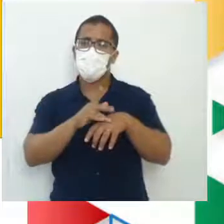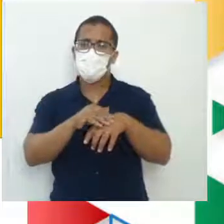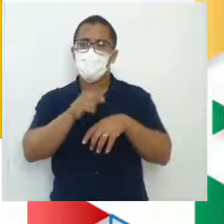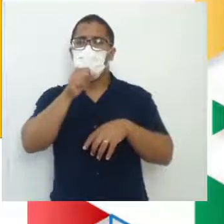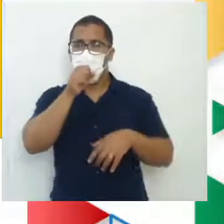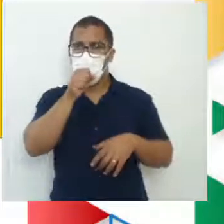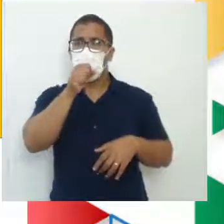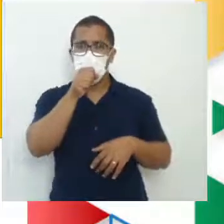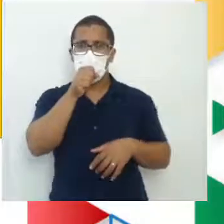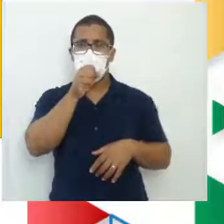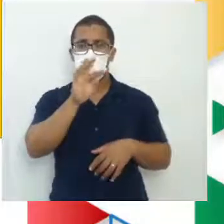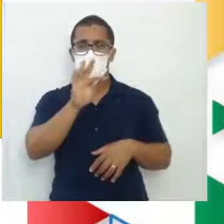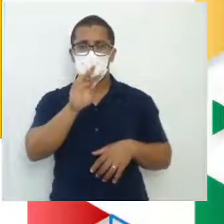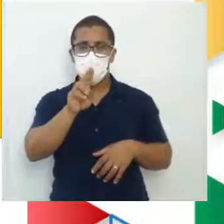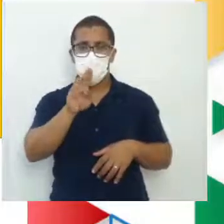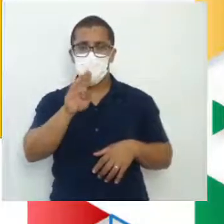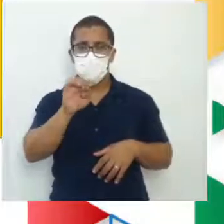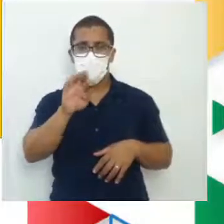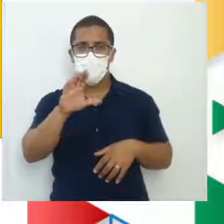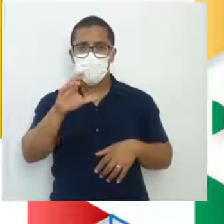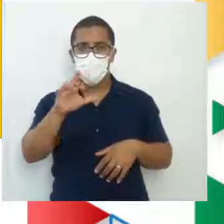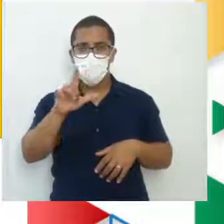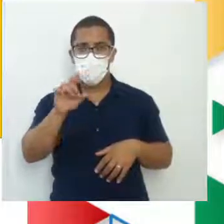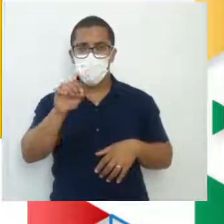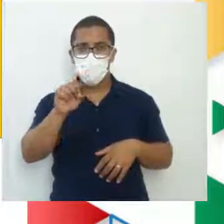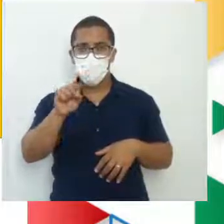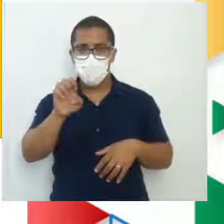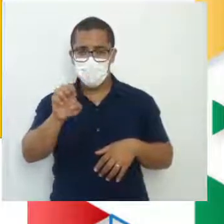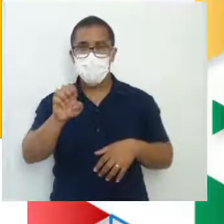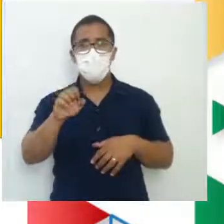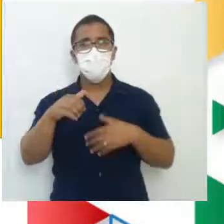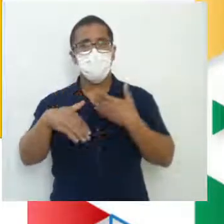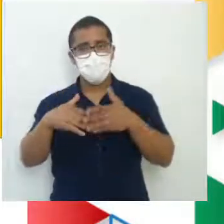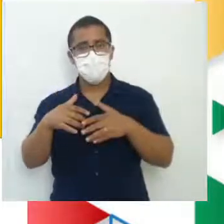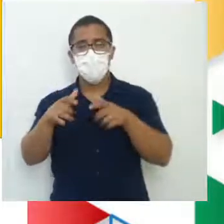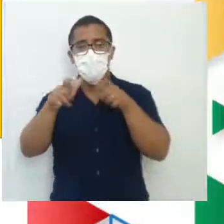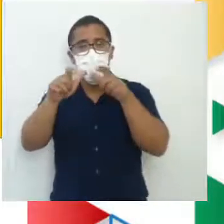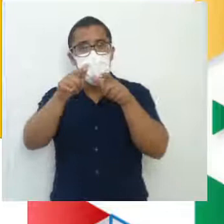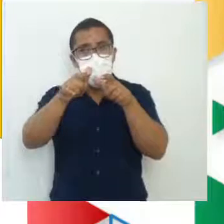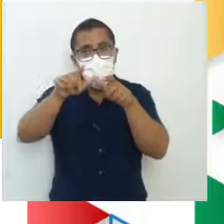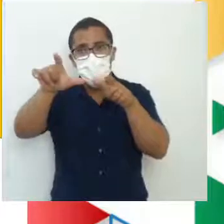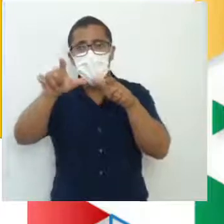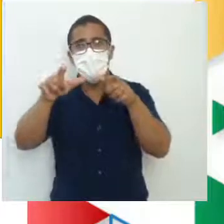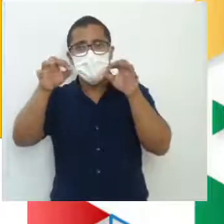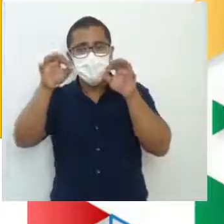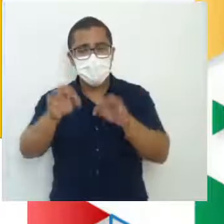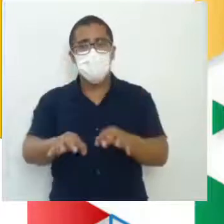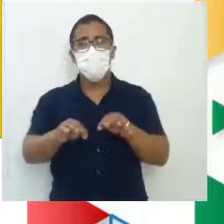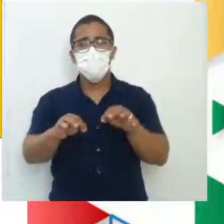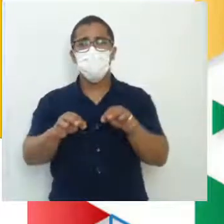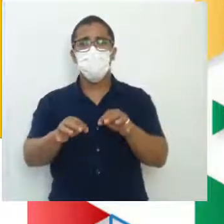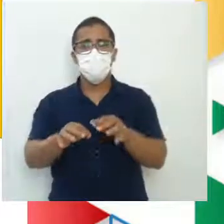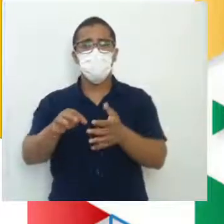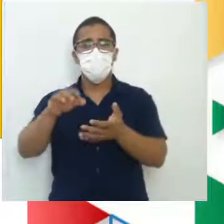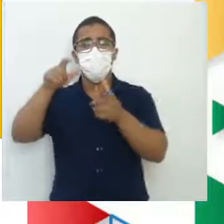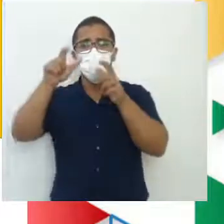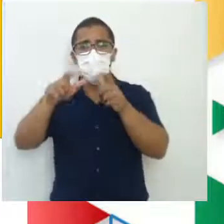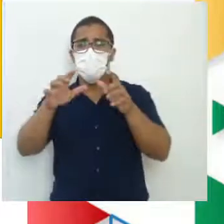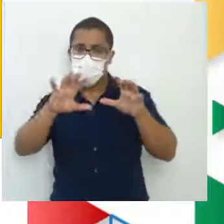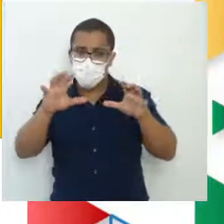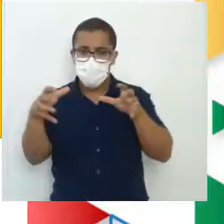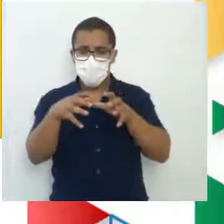tuberculose. Após trabalhosa busca para encontrar o local certo para se fixar, tia Neiva e seu